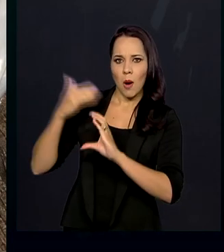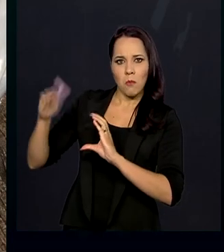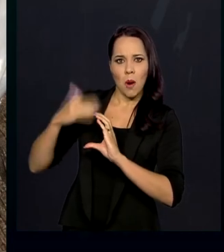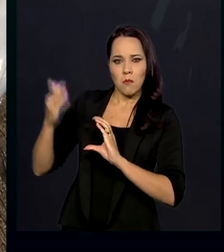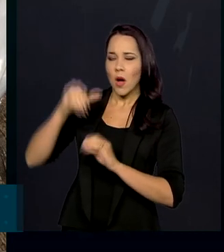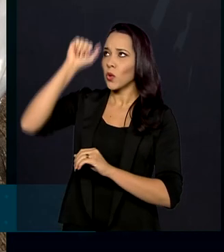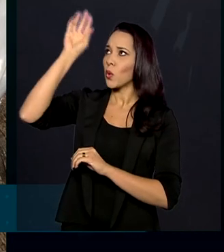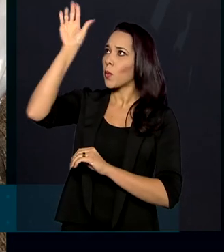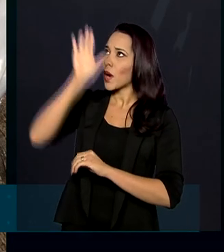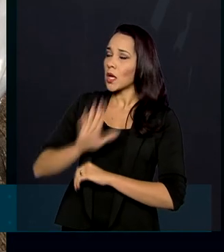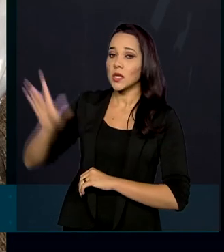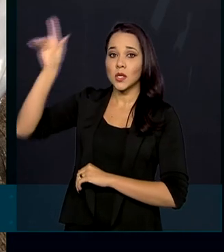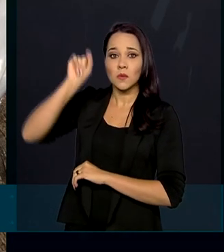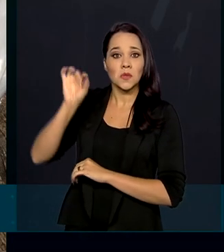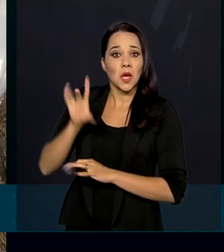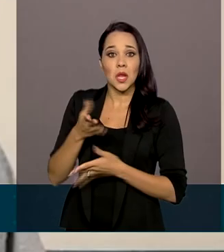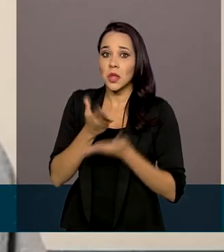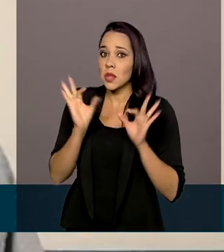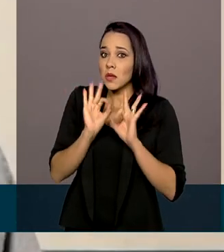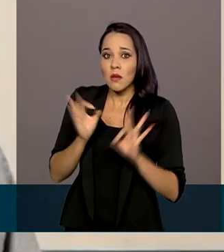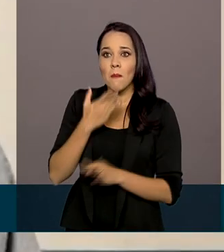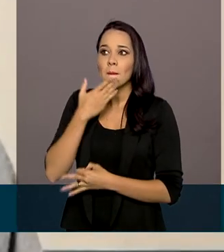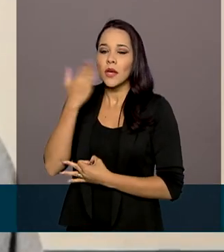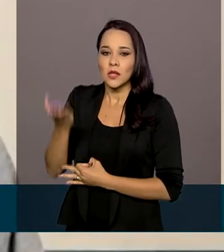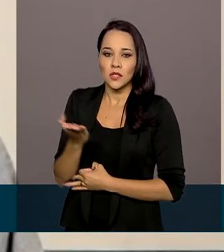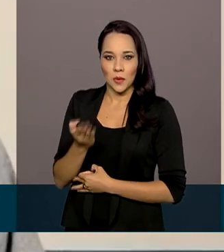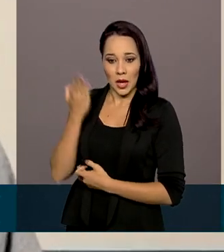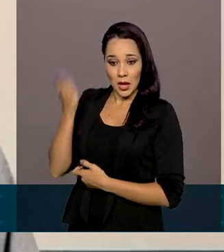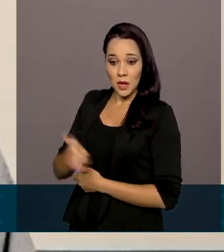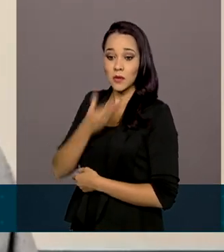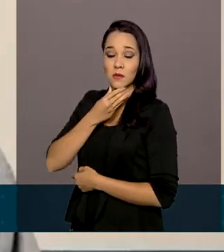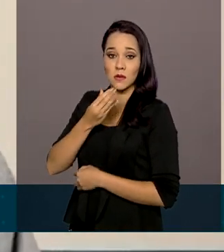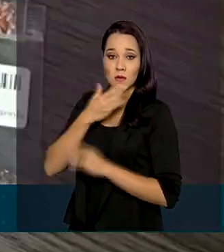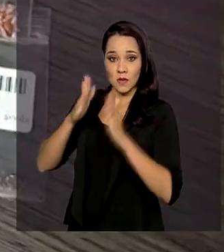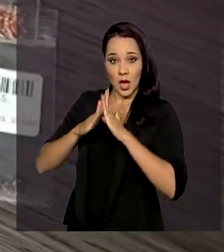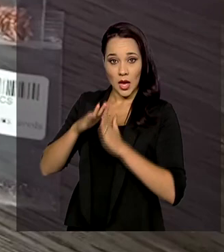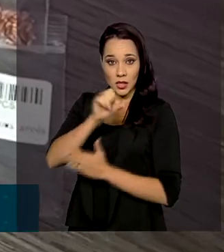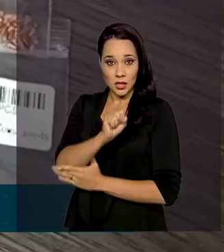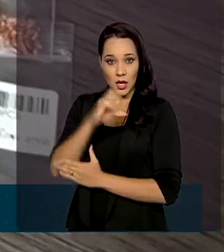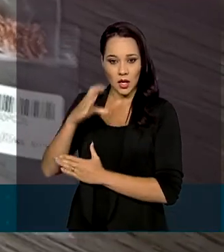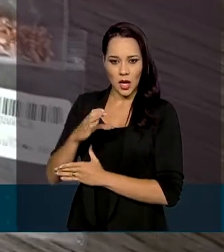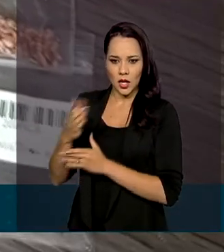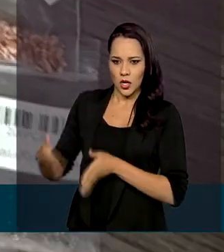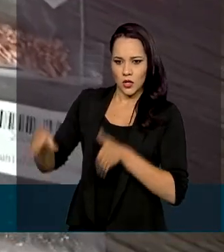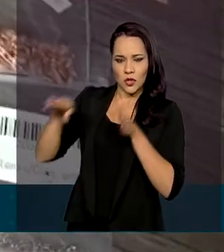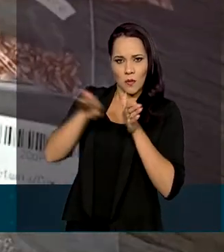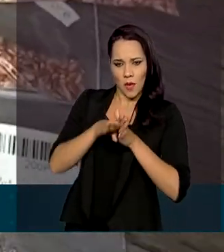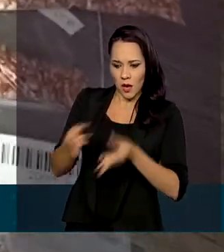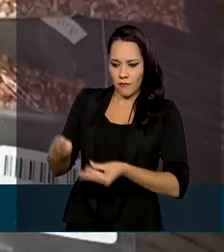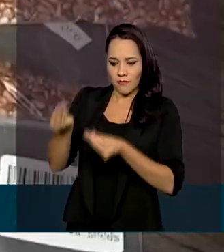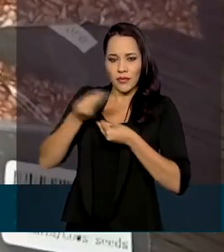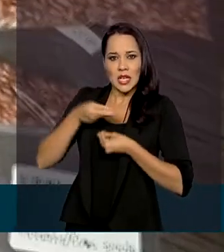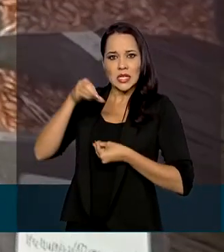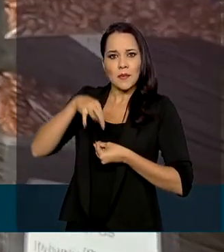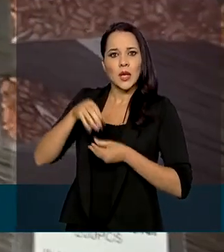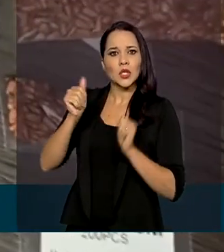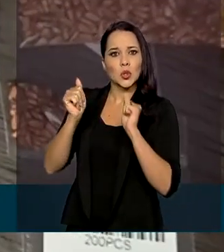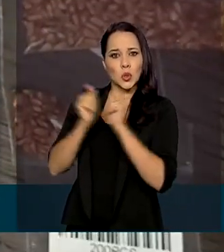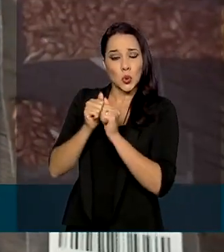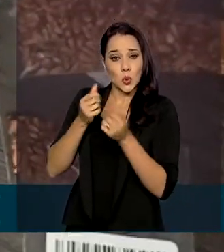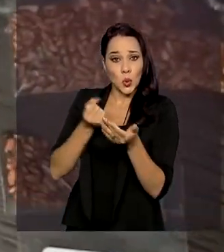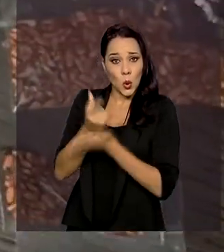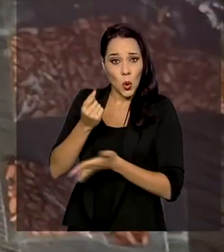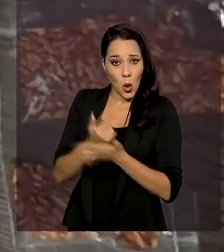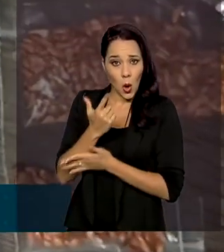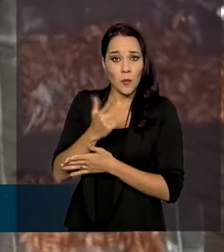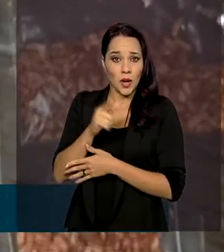no país, mas que não foram solicitadas. Este morador de Santa Catarina recebeu as sementes junto com a compra